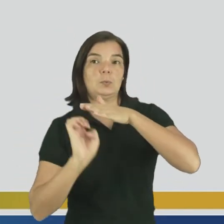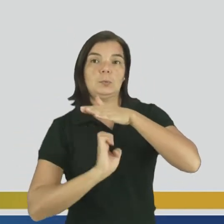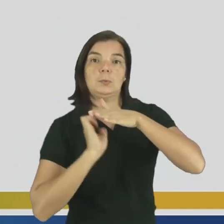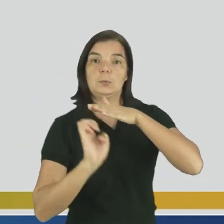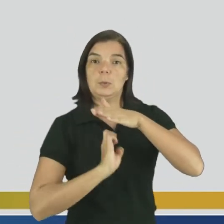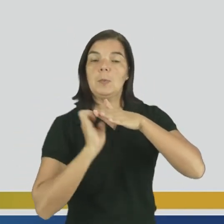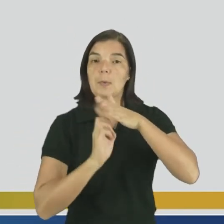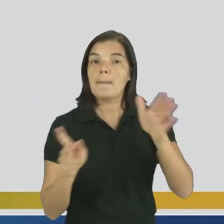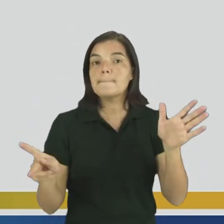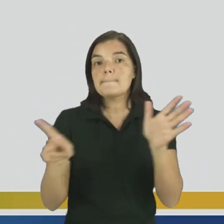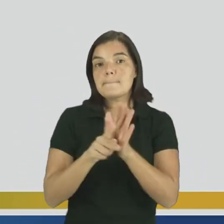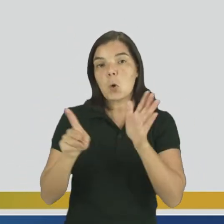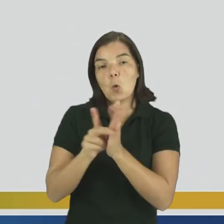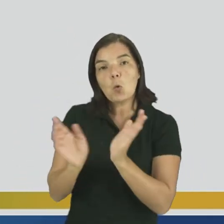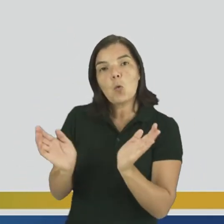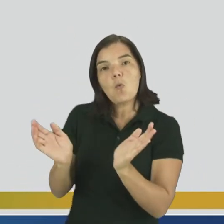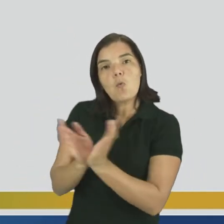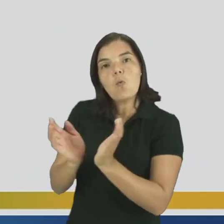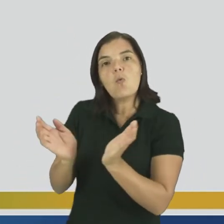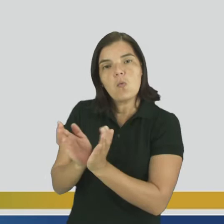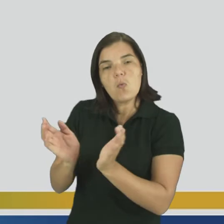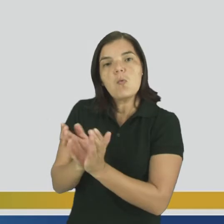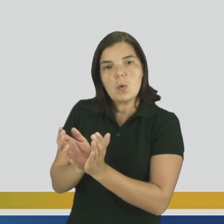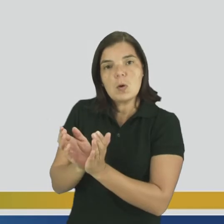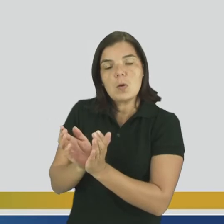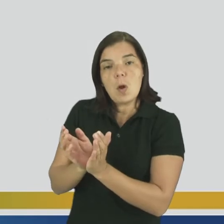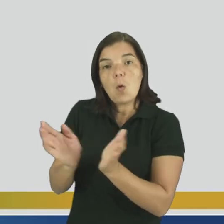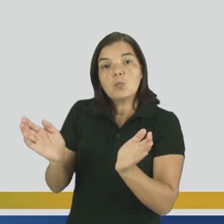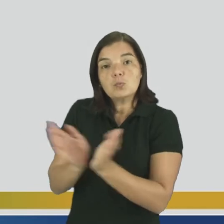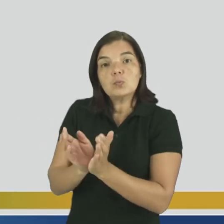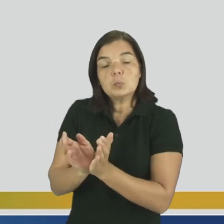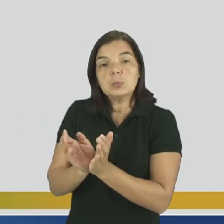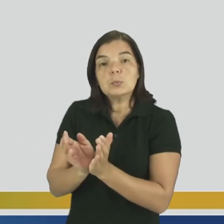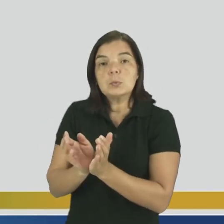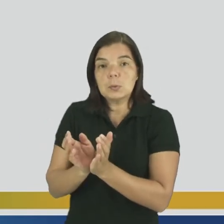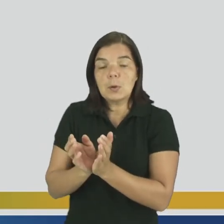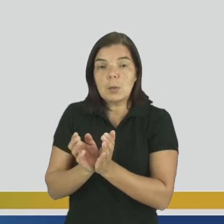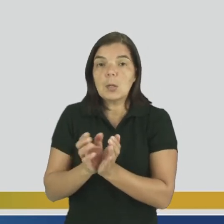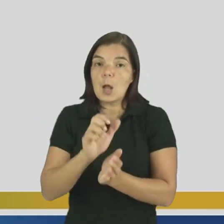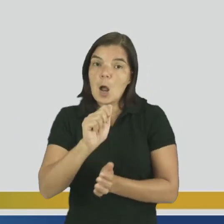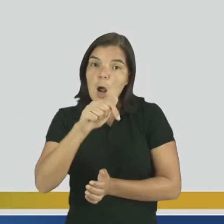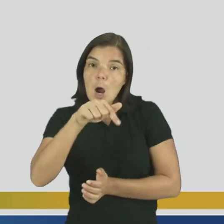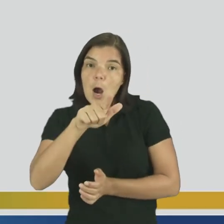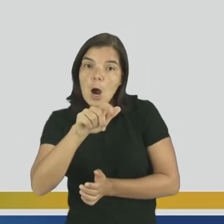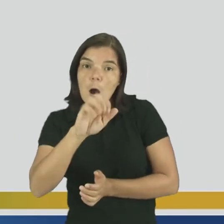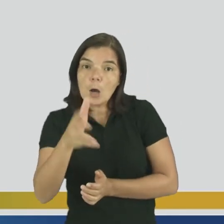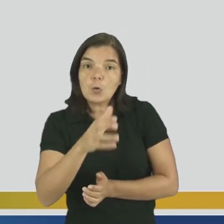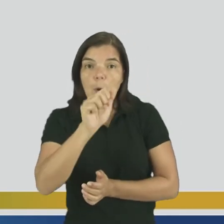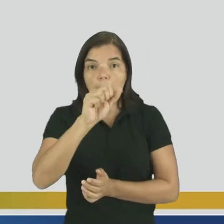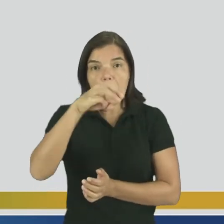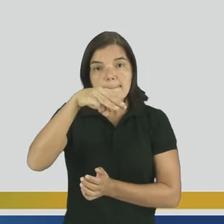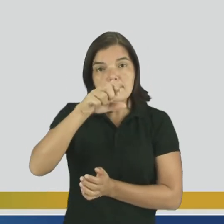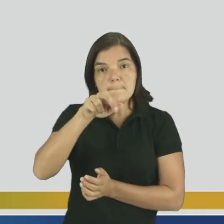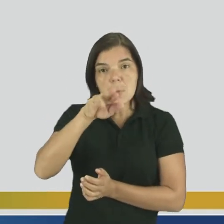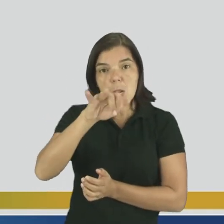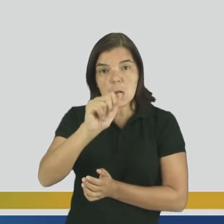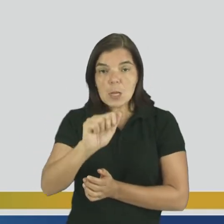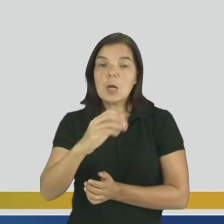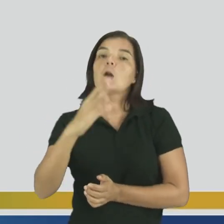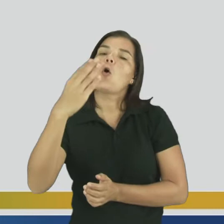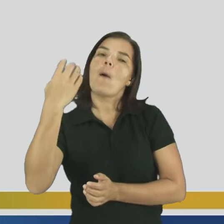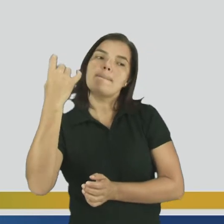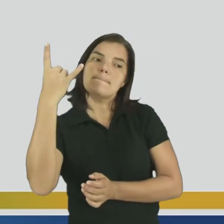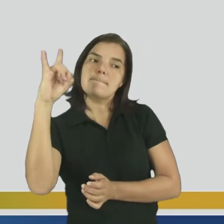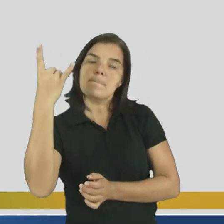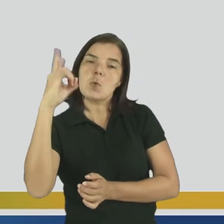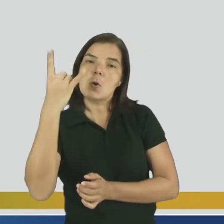né, que pertencia a um grupo, é um trust na verdade, que pertencia a um grupo anglo-americano que se chamava Bolivian Syndicate,